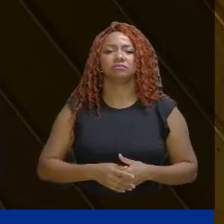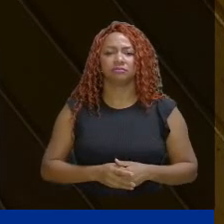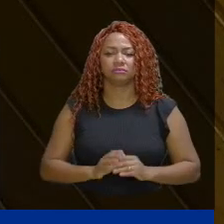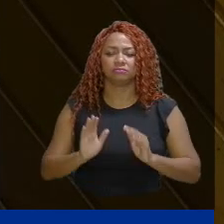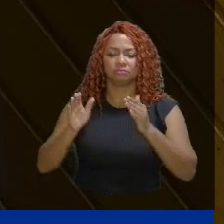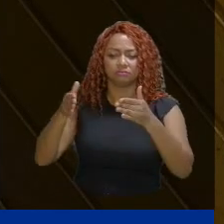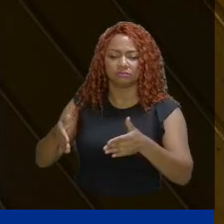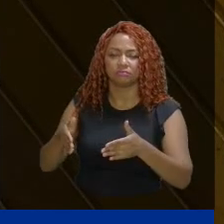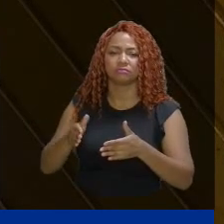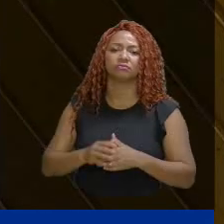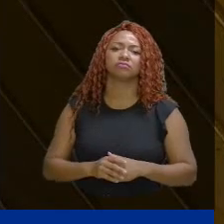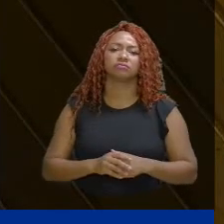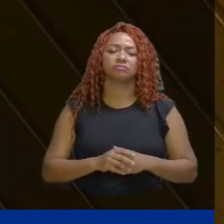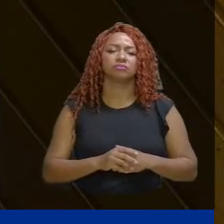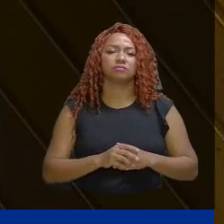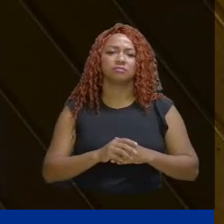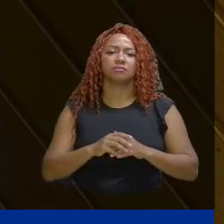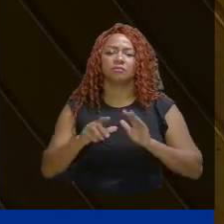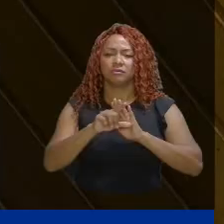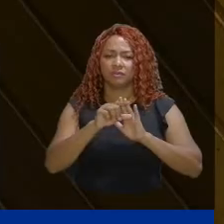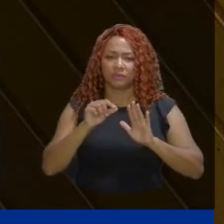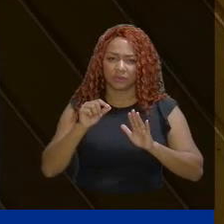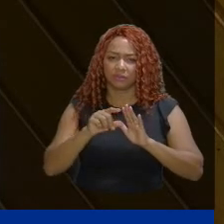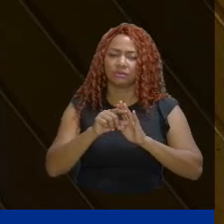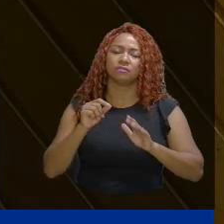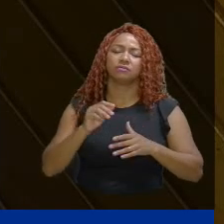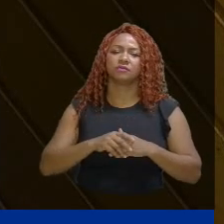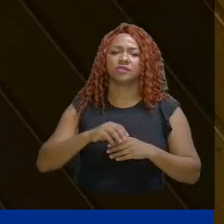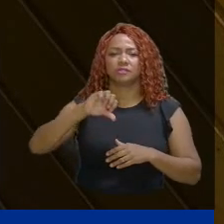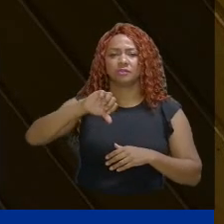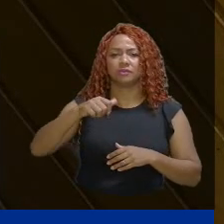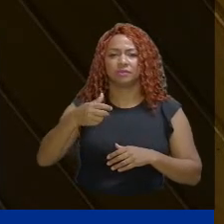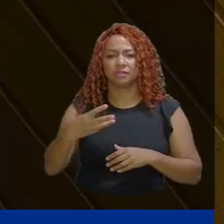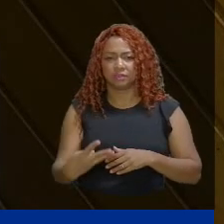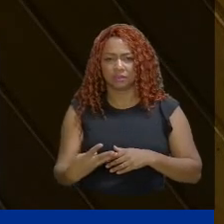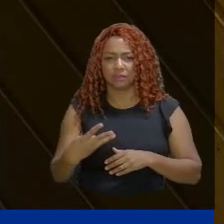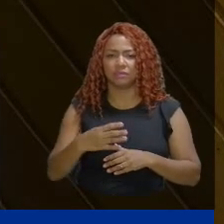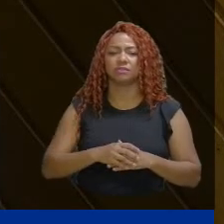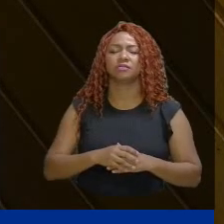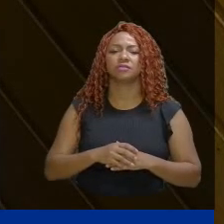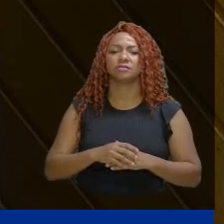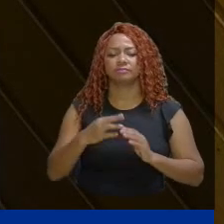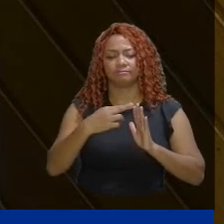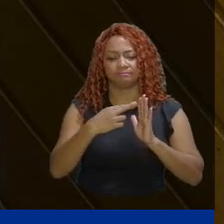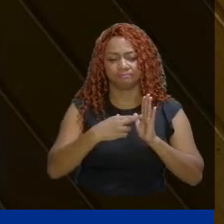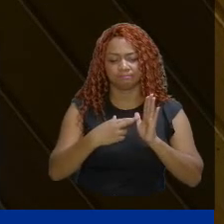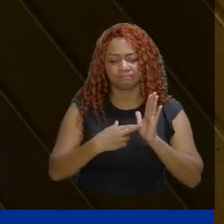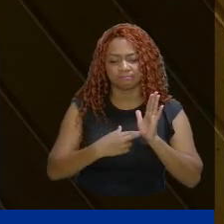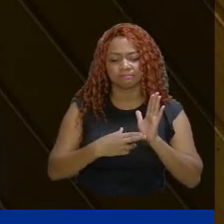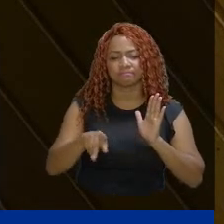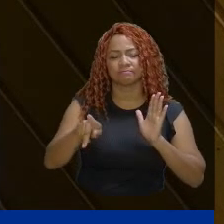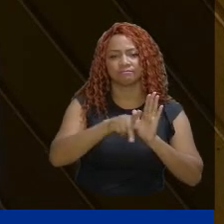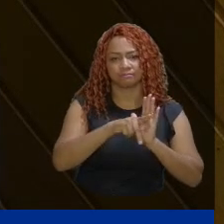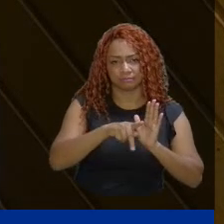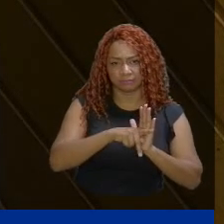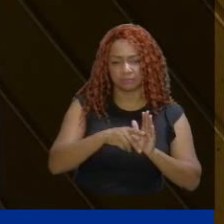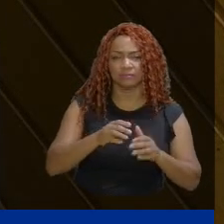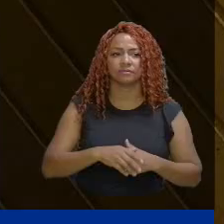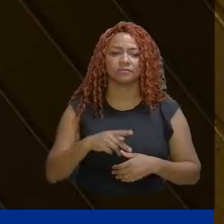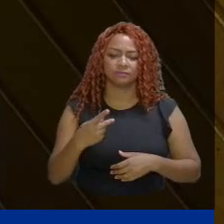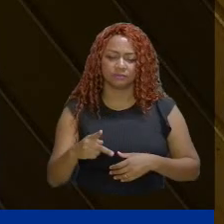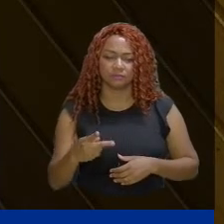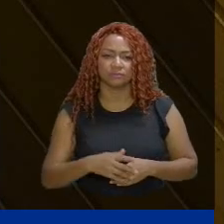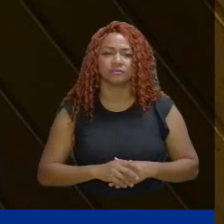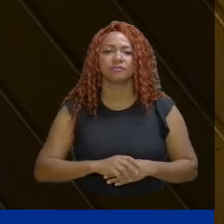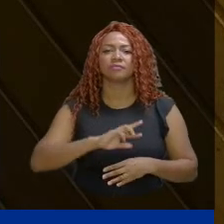espécie, especialmente o artigo 93 do regimento interno desta Corte. Nessa linha, acolho as razões apresentadas